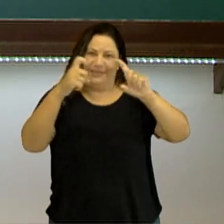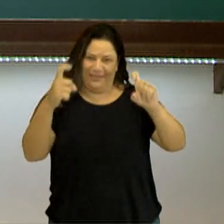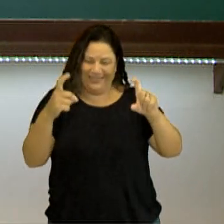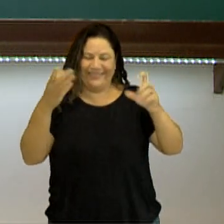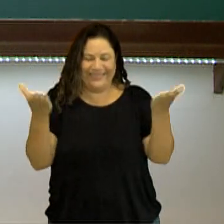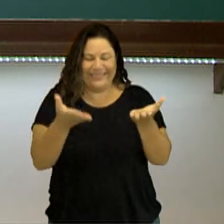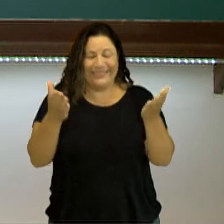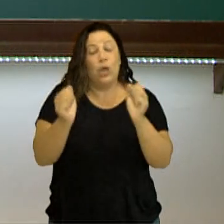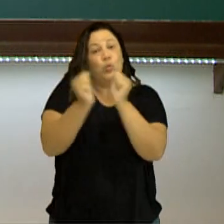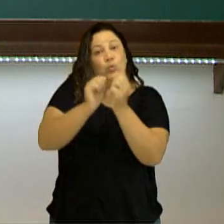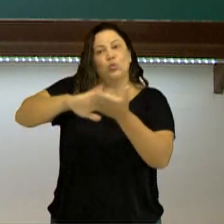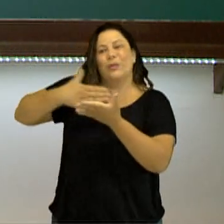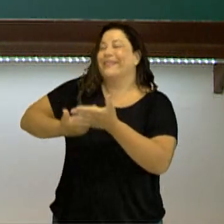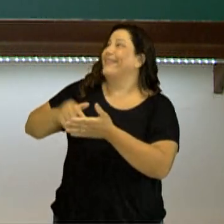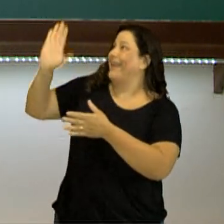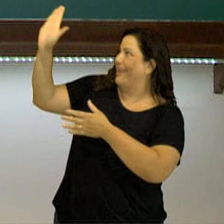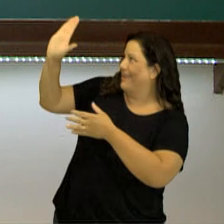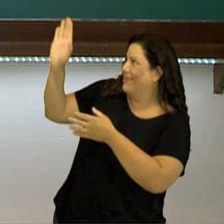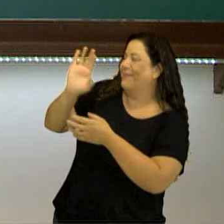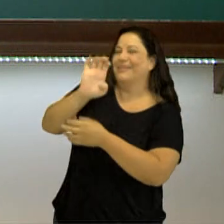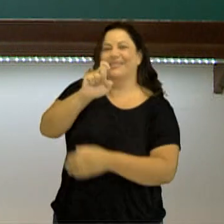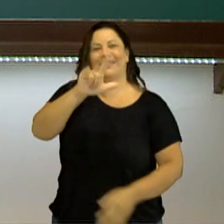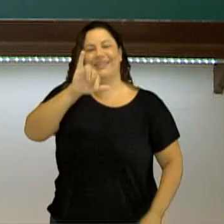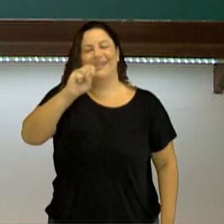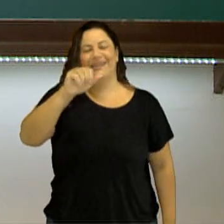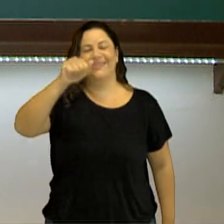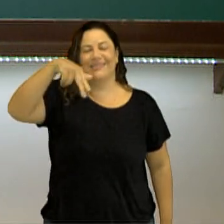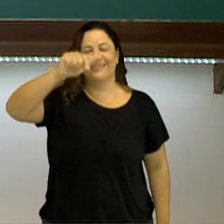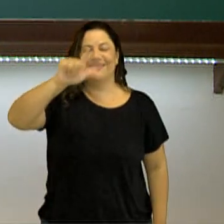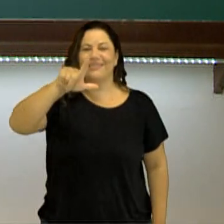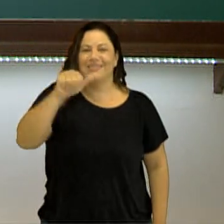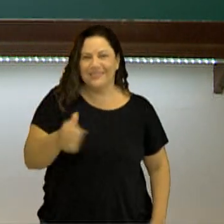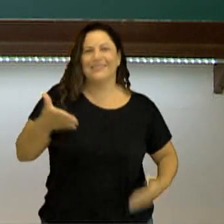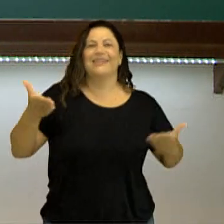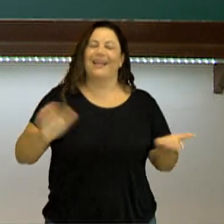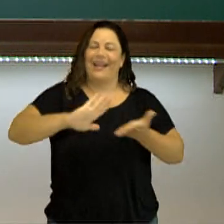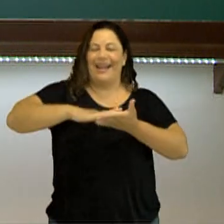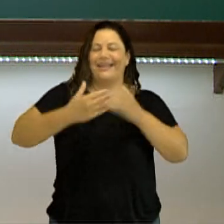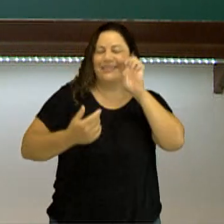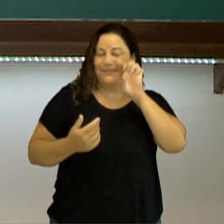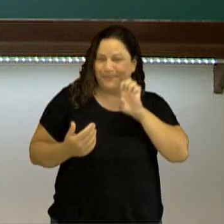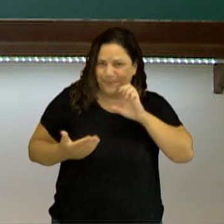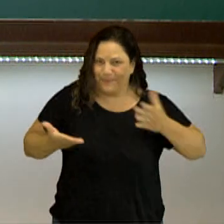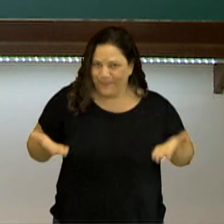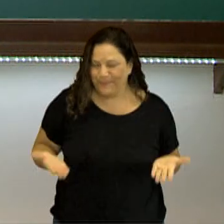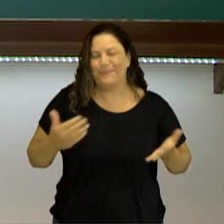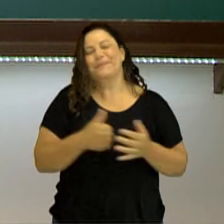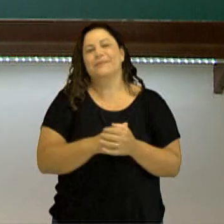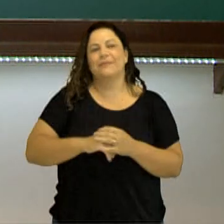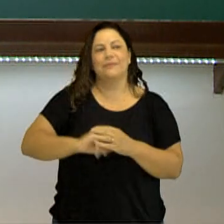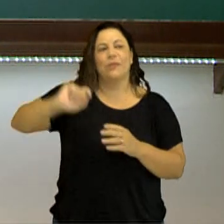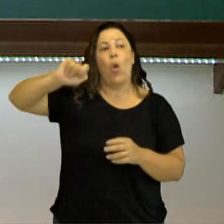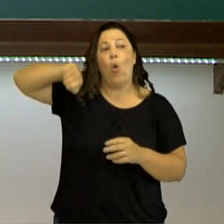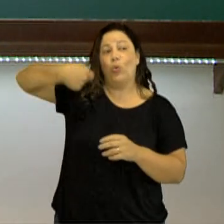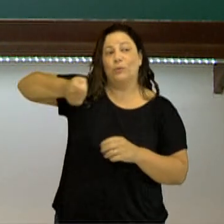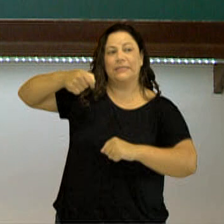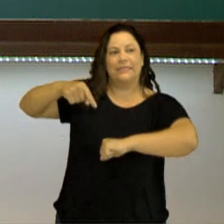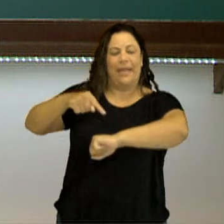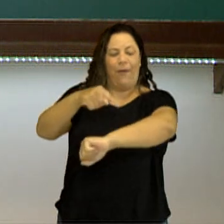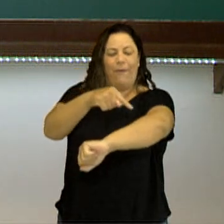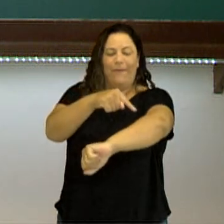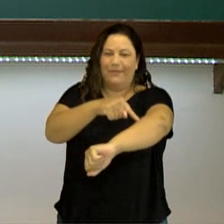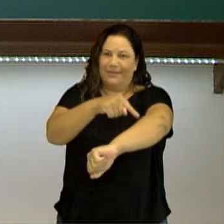com a Elisângela, que estará me ajudando aí, interpretando essa aula. Meu sinal é esse aqui, tá